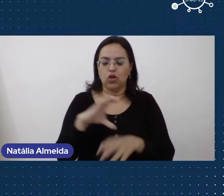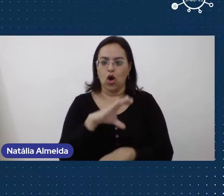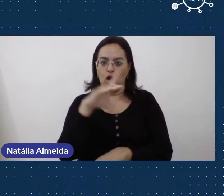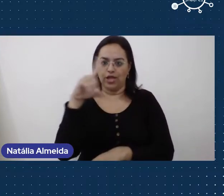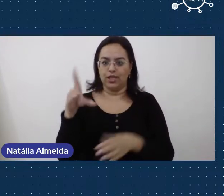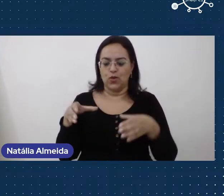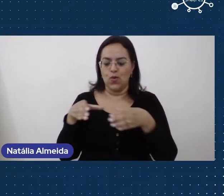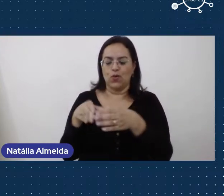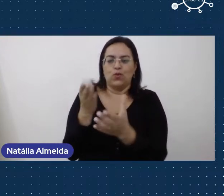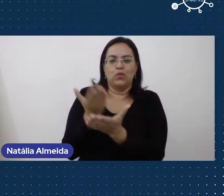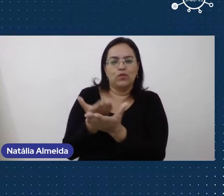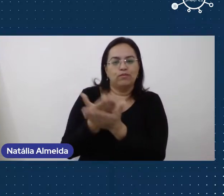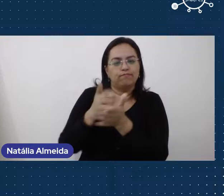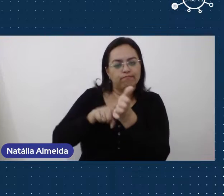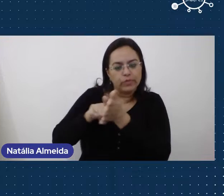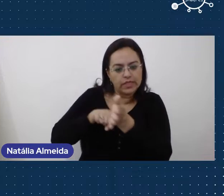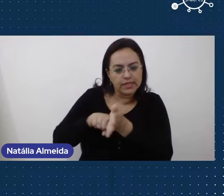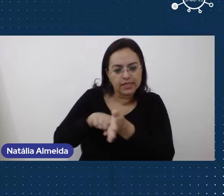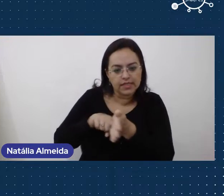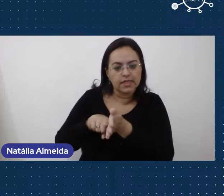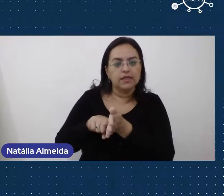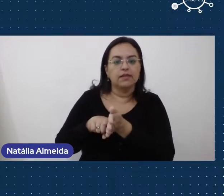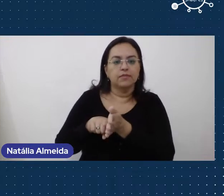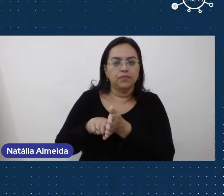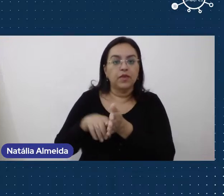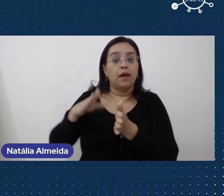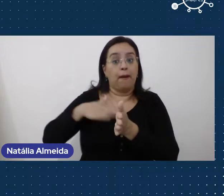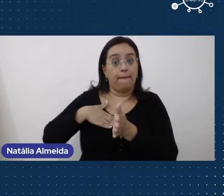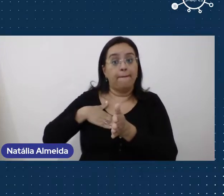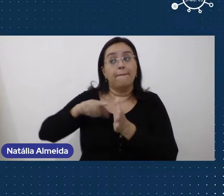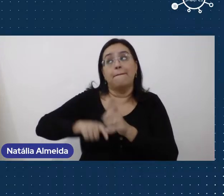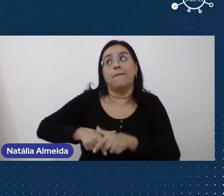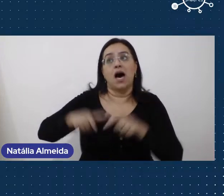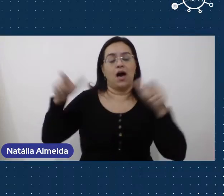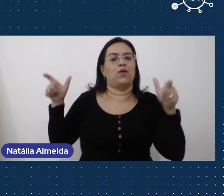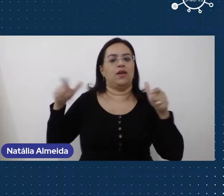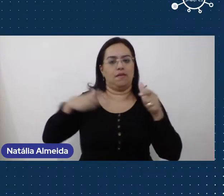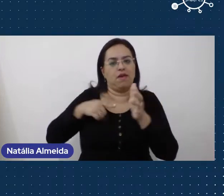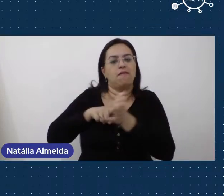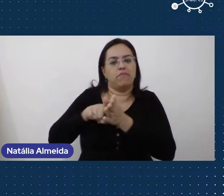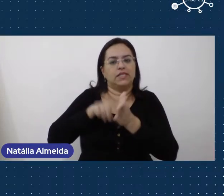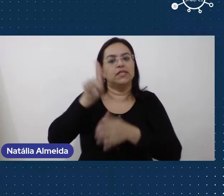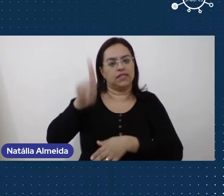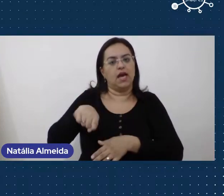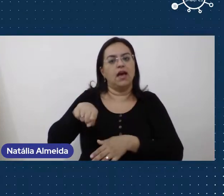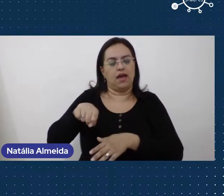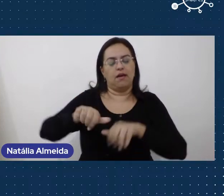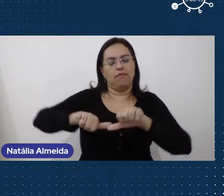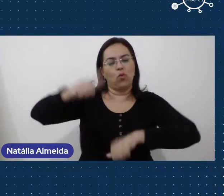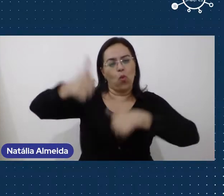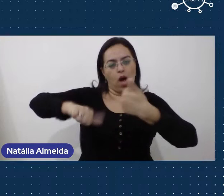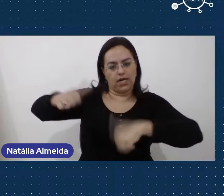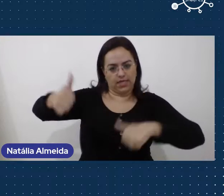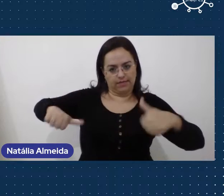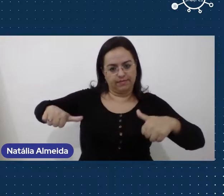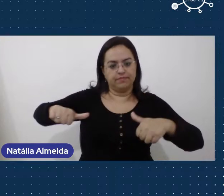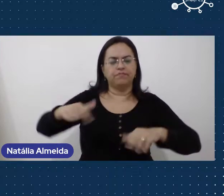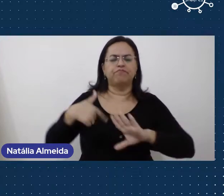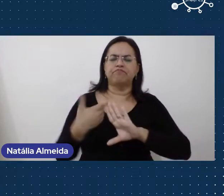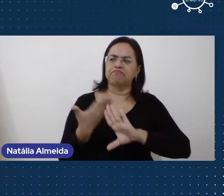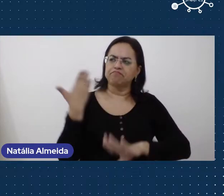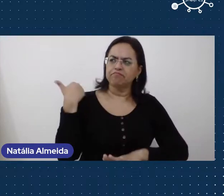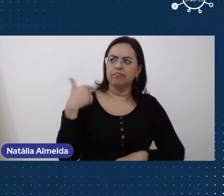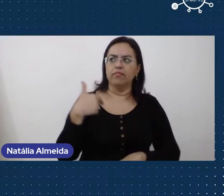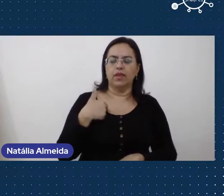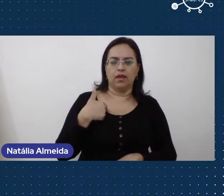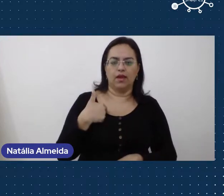E as minhas pesquisas são majoritariamente qualitativas. Então, algum tempo atrás, eu e uma colega,